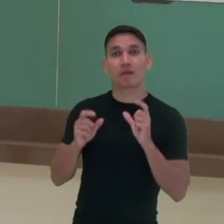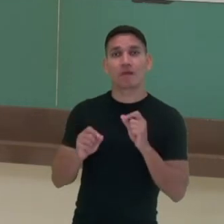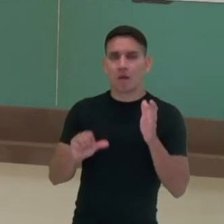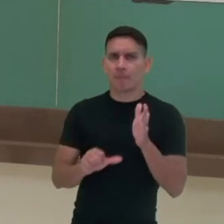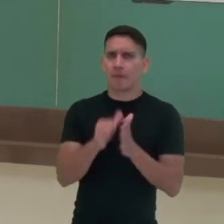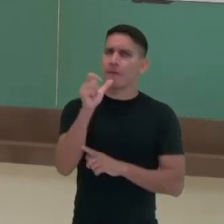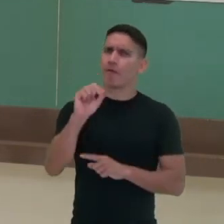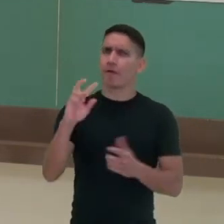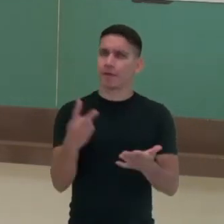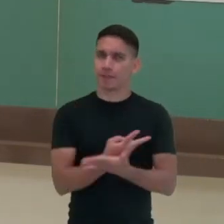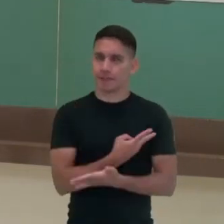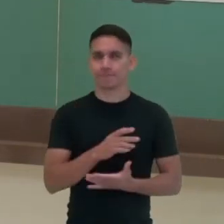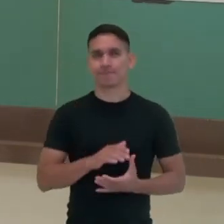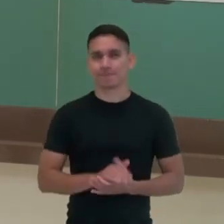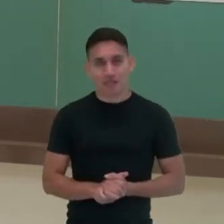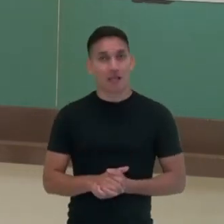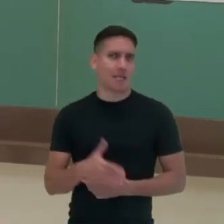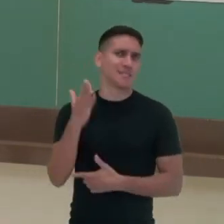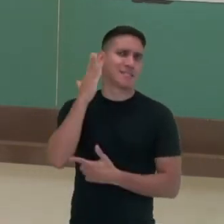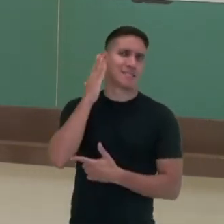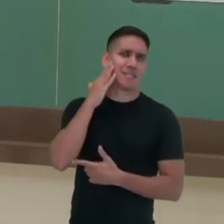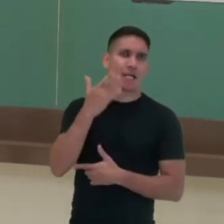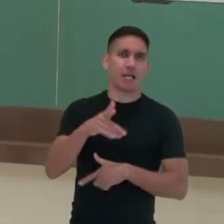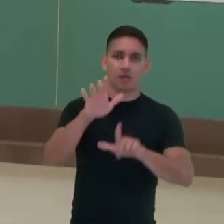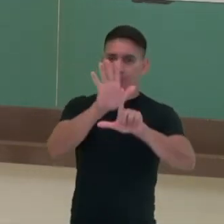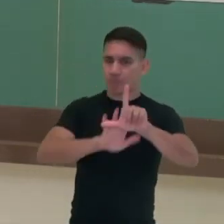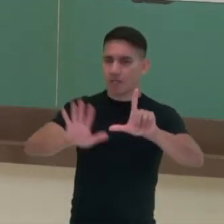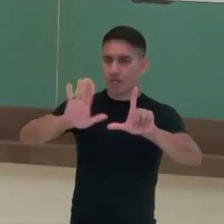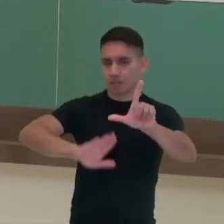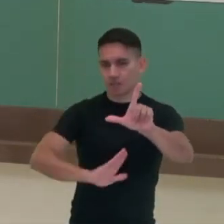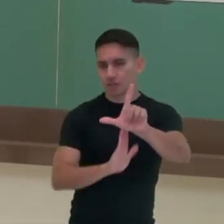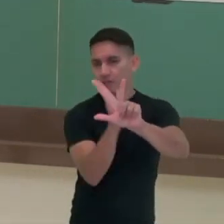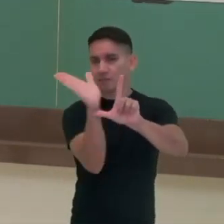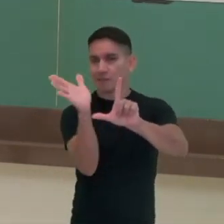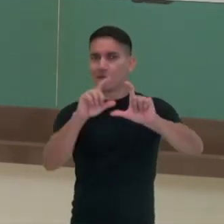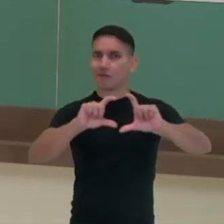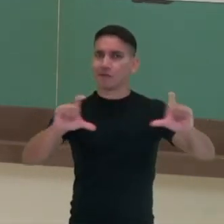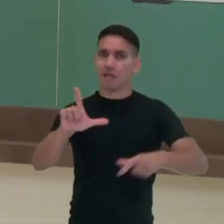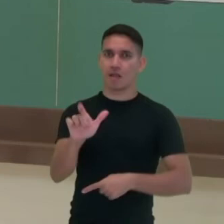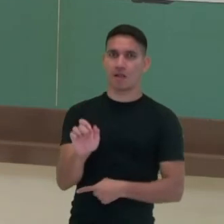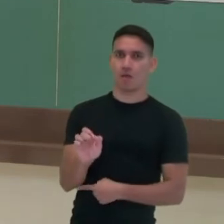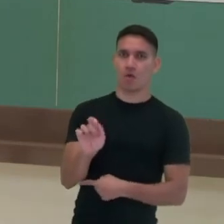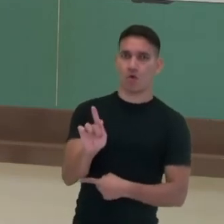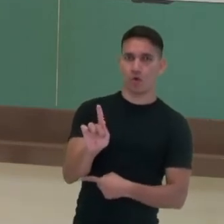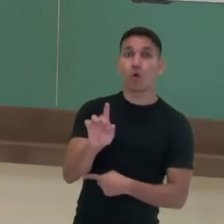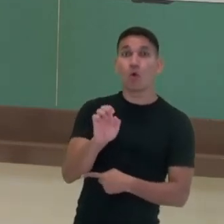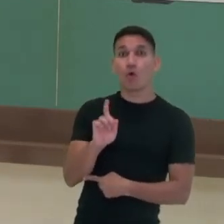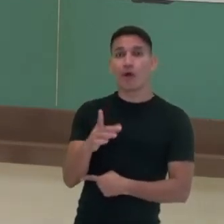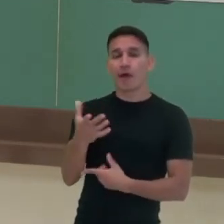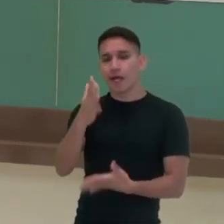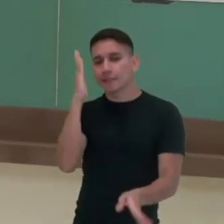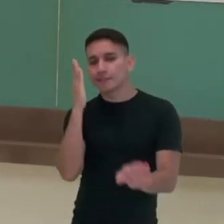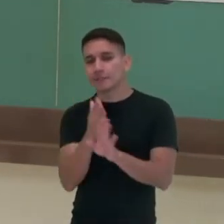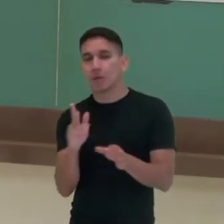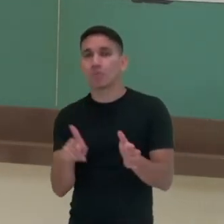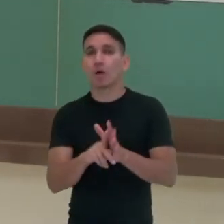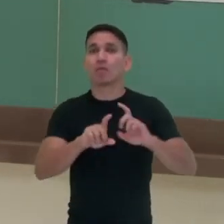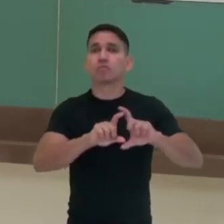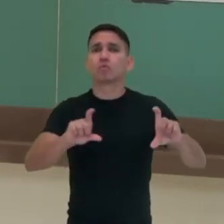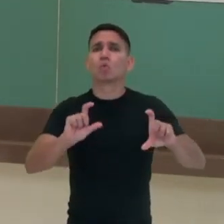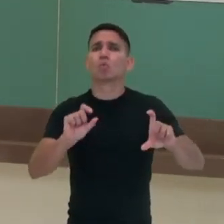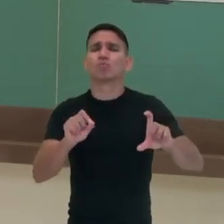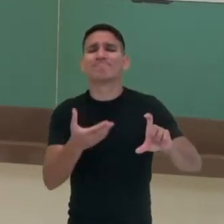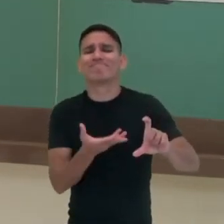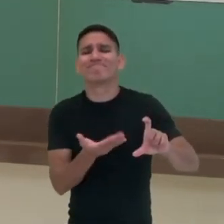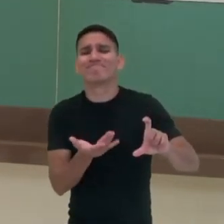primeiro, sabemos que esse gráfico está representando uma função logarítmica e queremos determinar a lei da função. Então